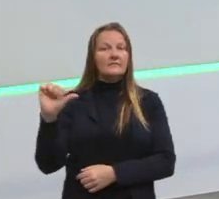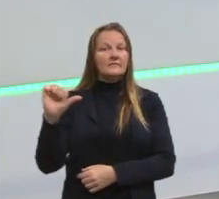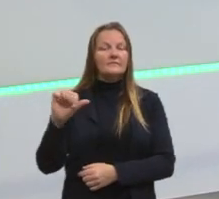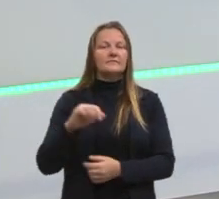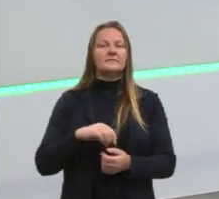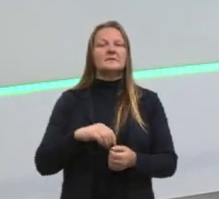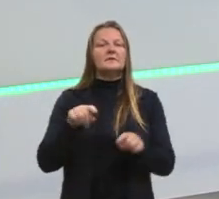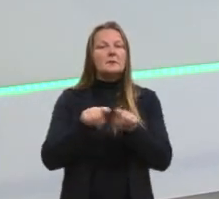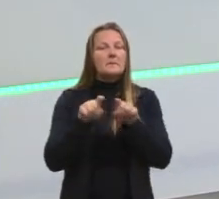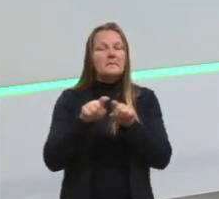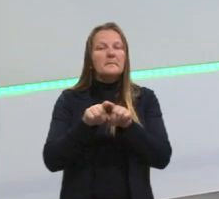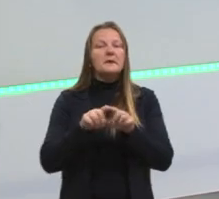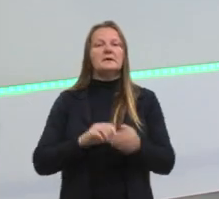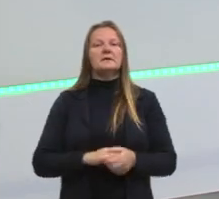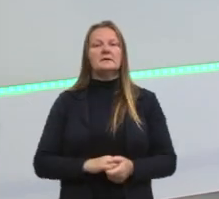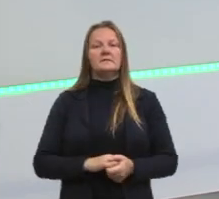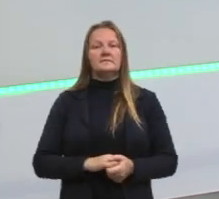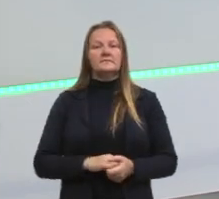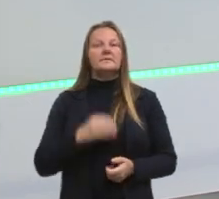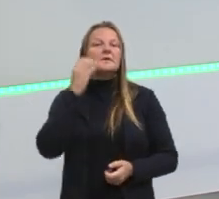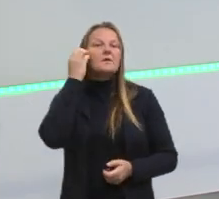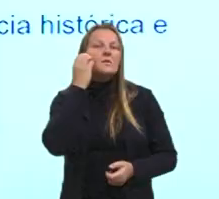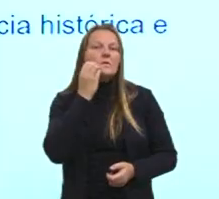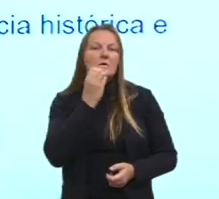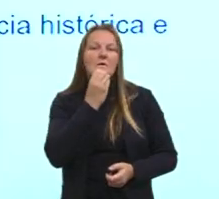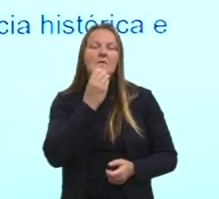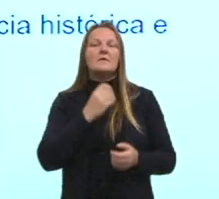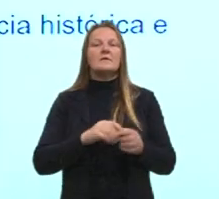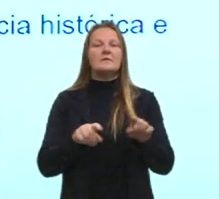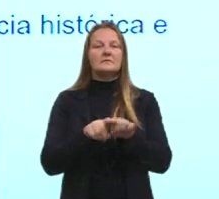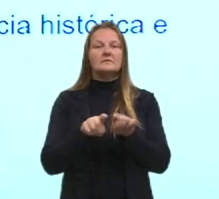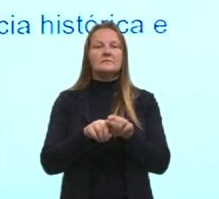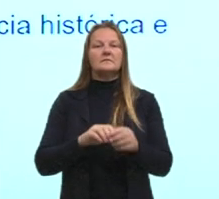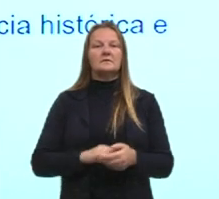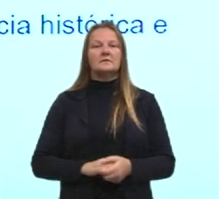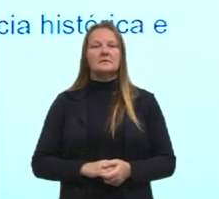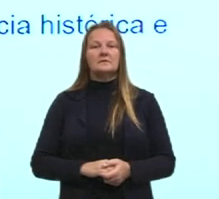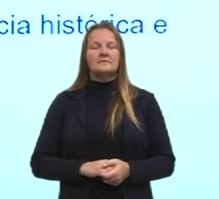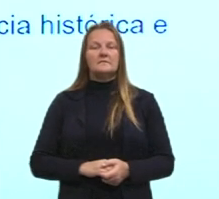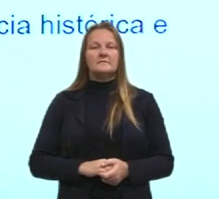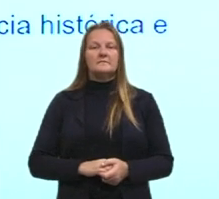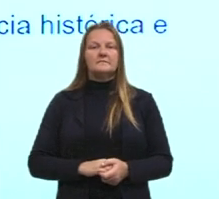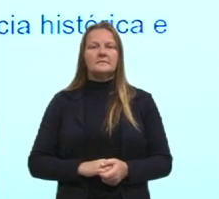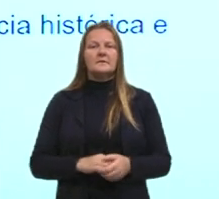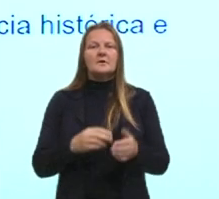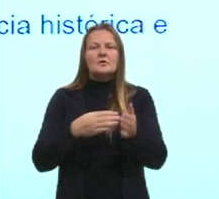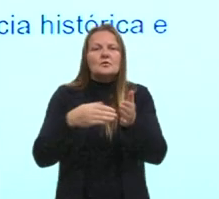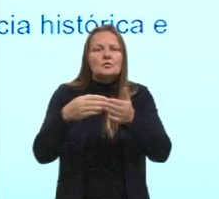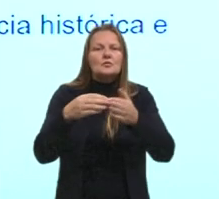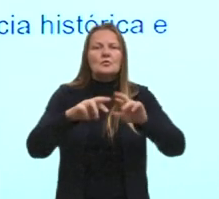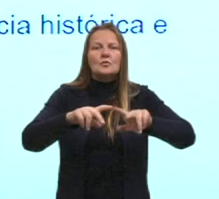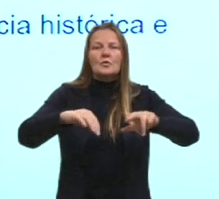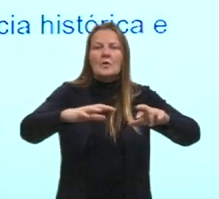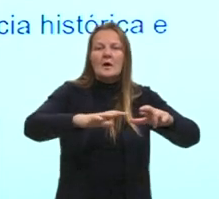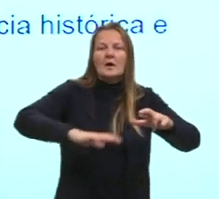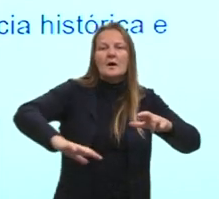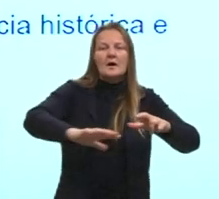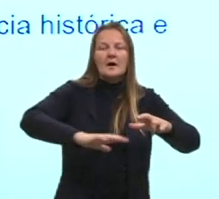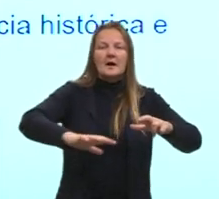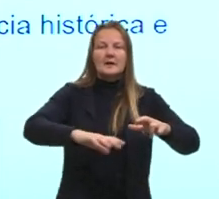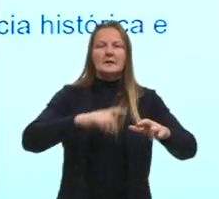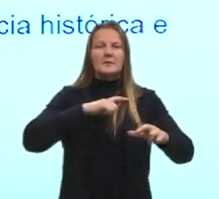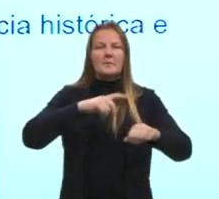Arábia Saudita entre outras coisas né então se a gente pensar nessa área ela é uma